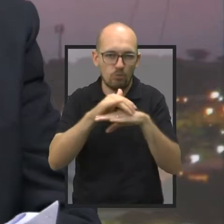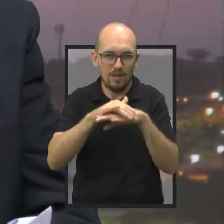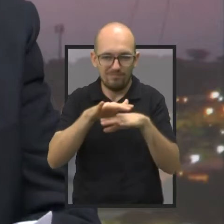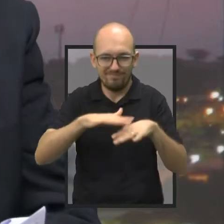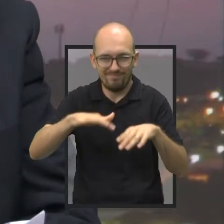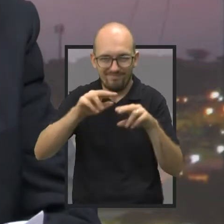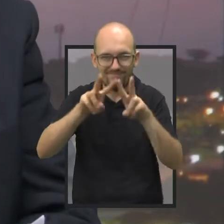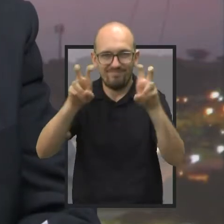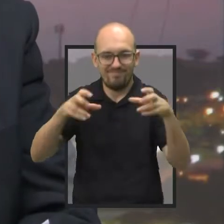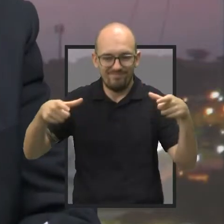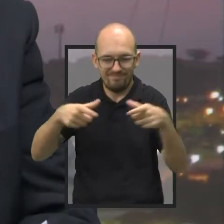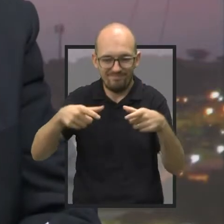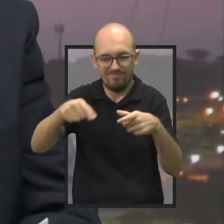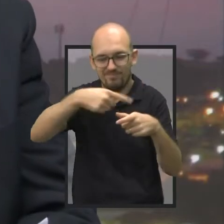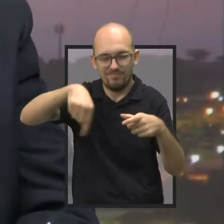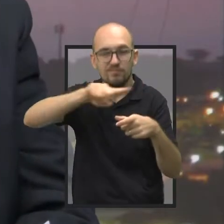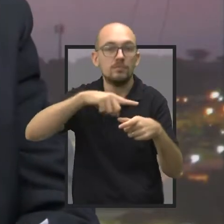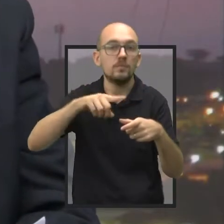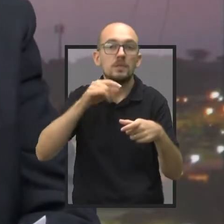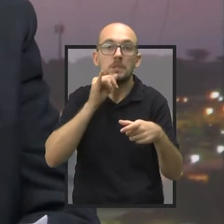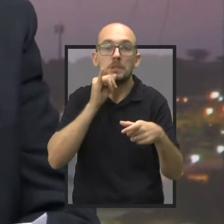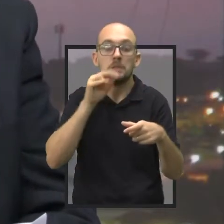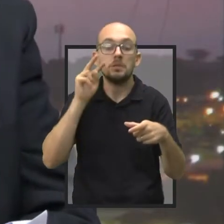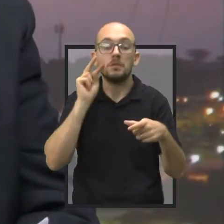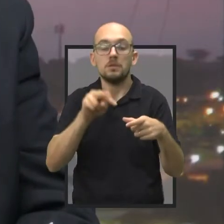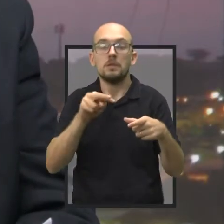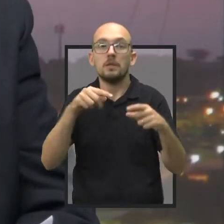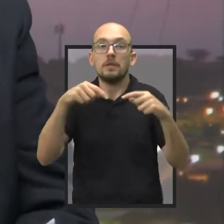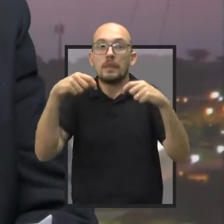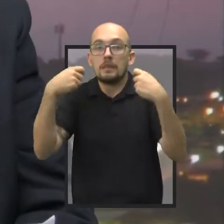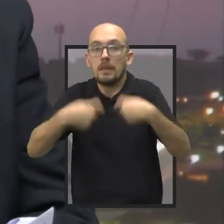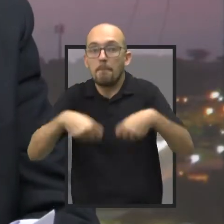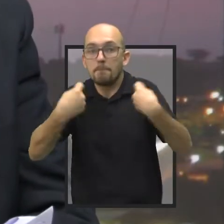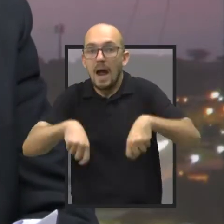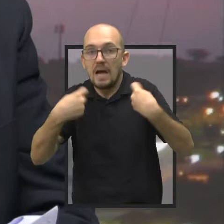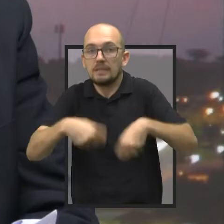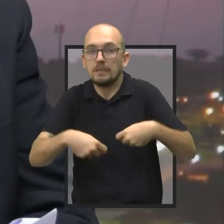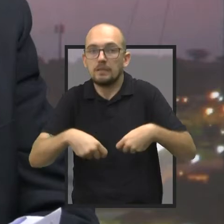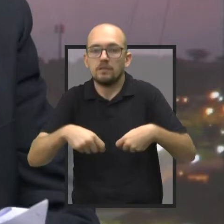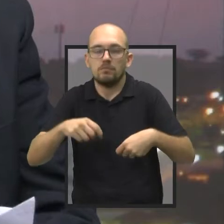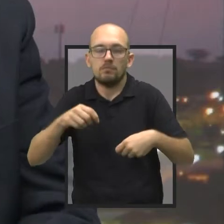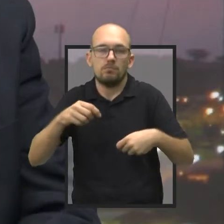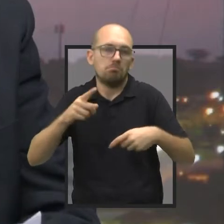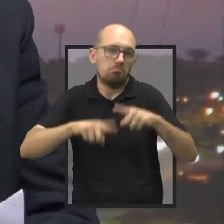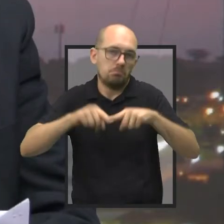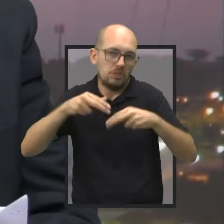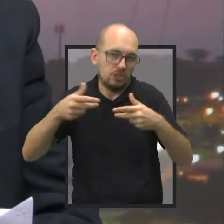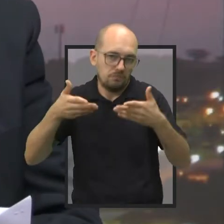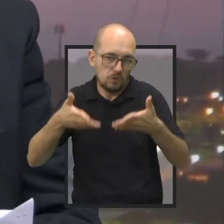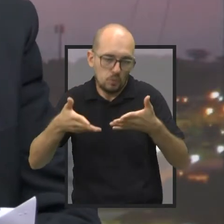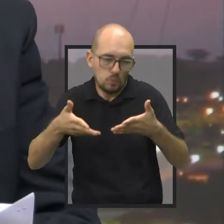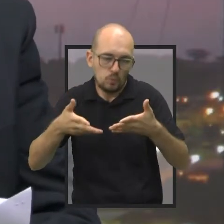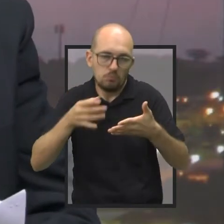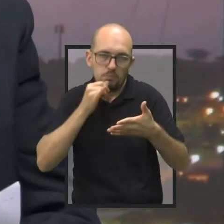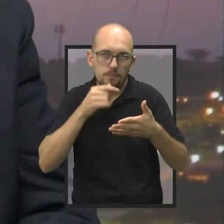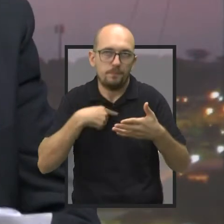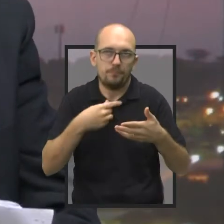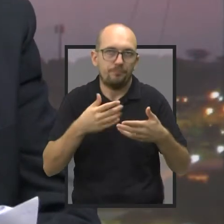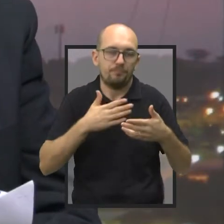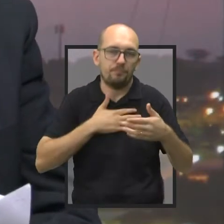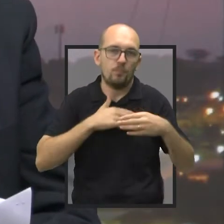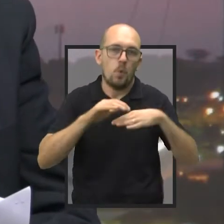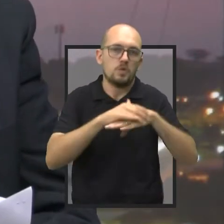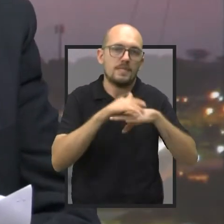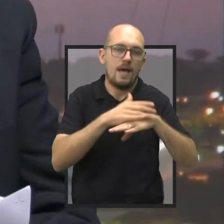fatores microeconômicos, que são a demanda que eu tenho do meu produto. Então eu tenho um determinado calçado